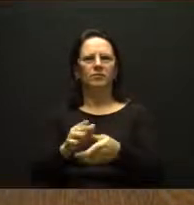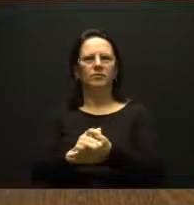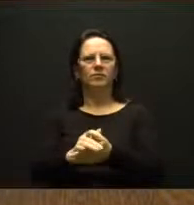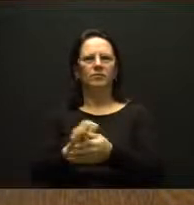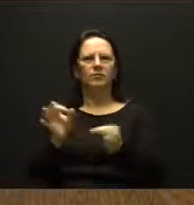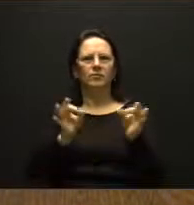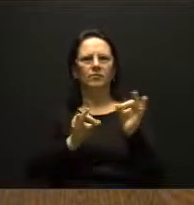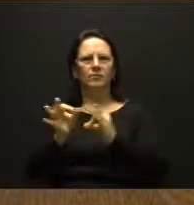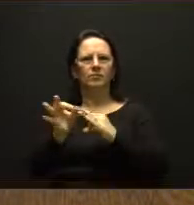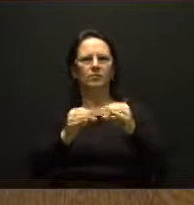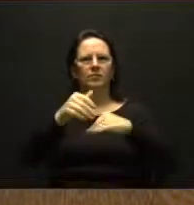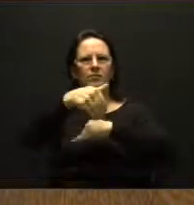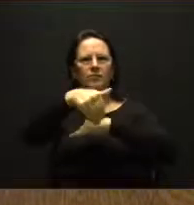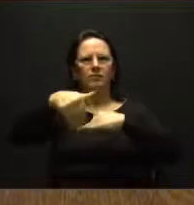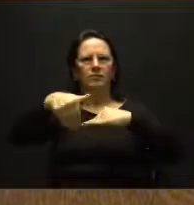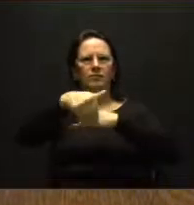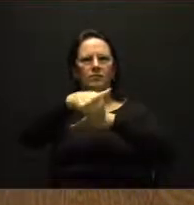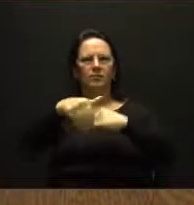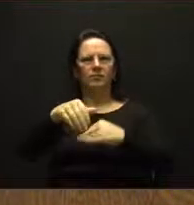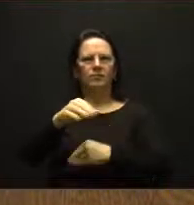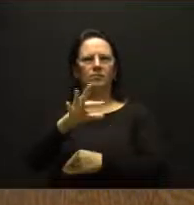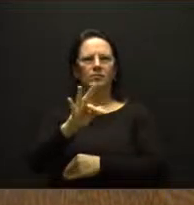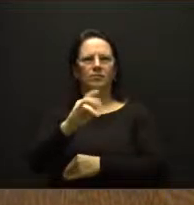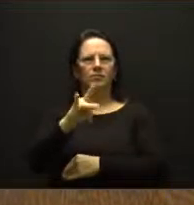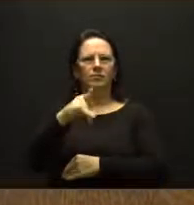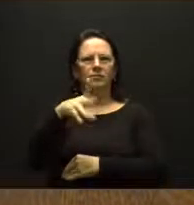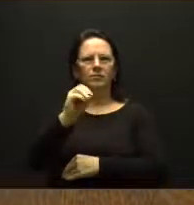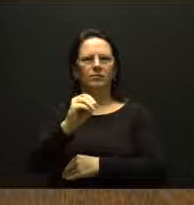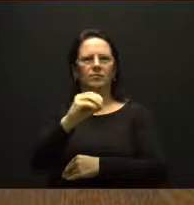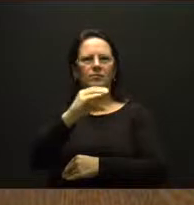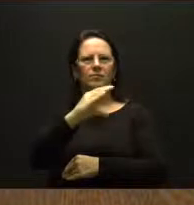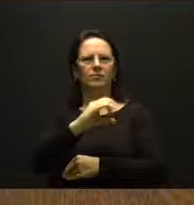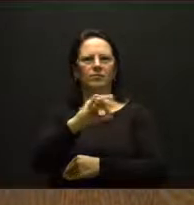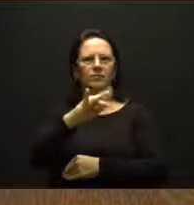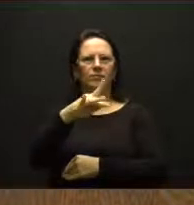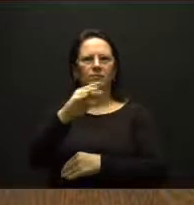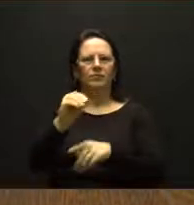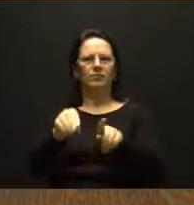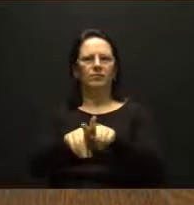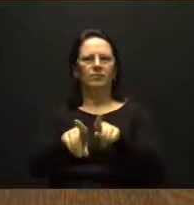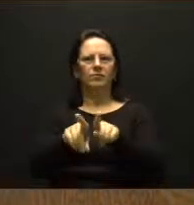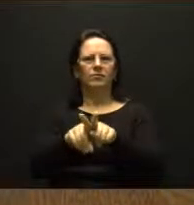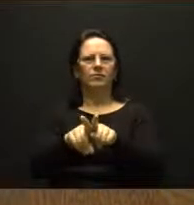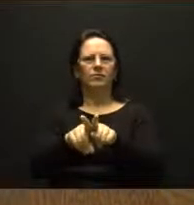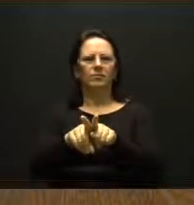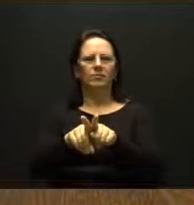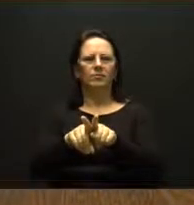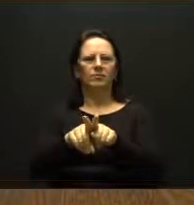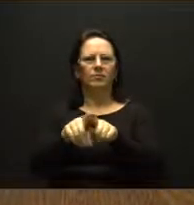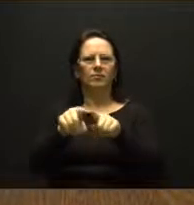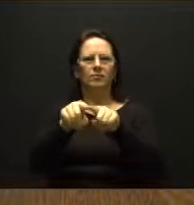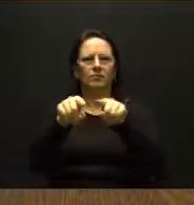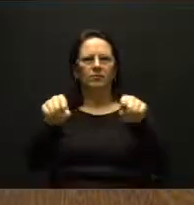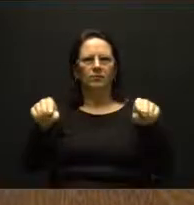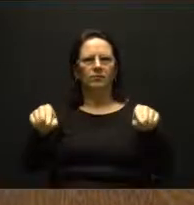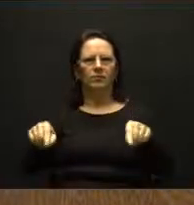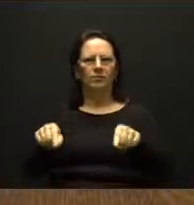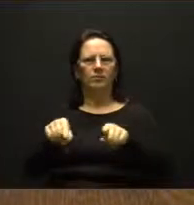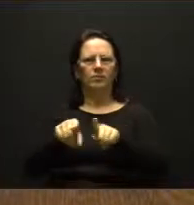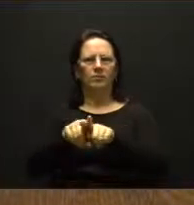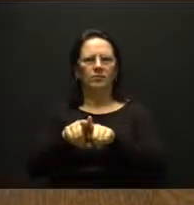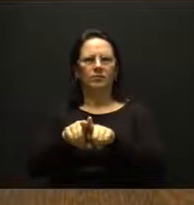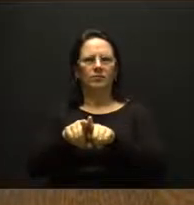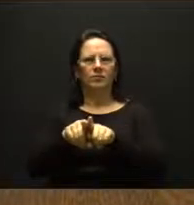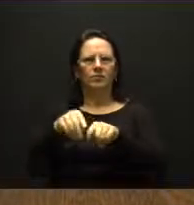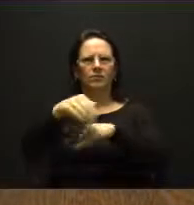manutenção na calçada da rua fernando costa na vida conta o aumento no ângulo da curva da rua embaixador pedro de